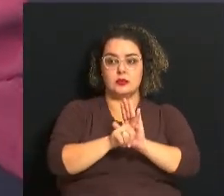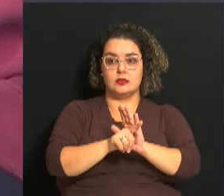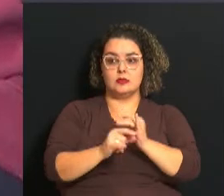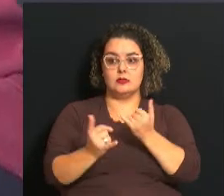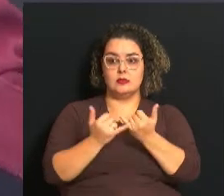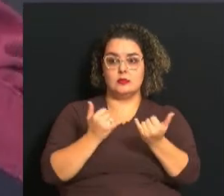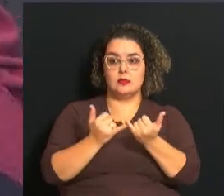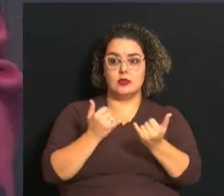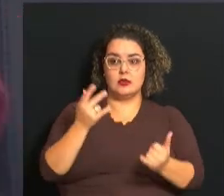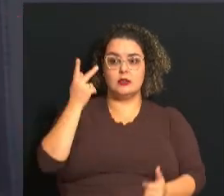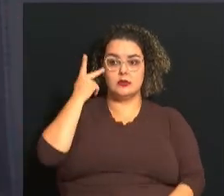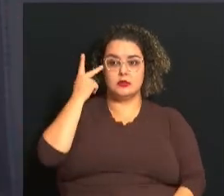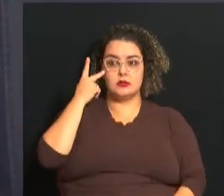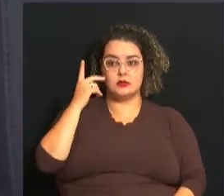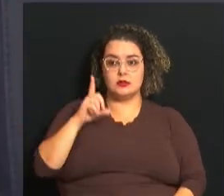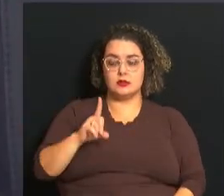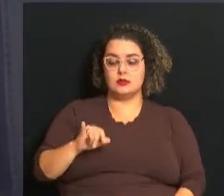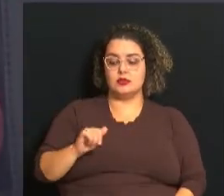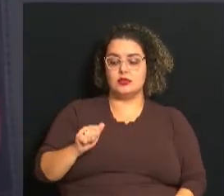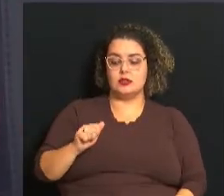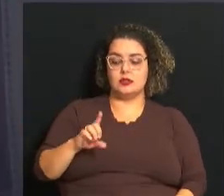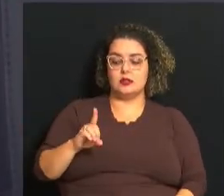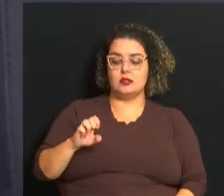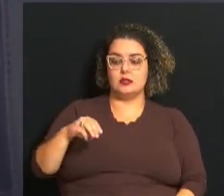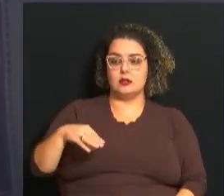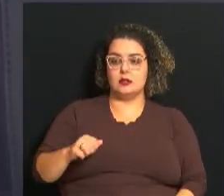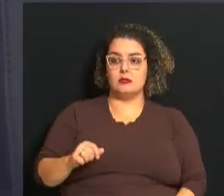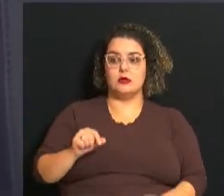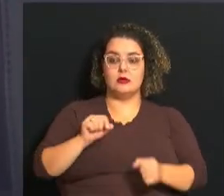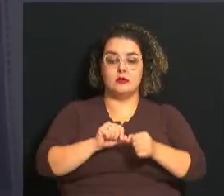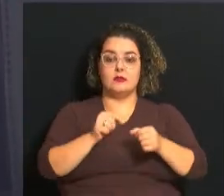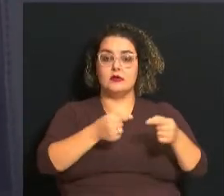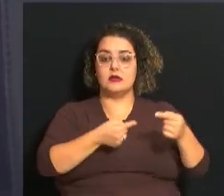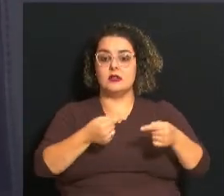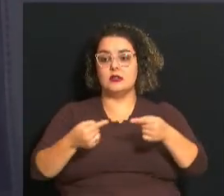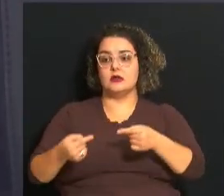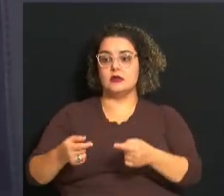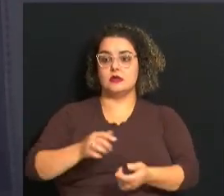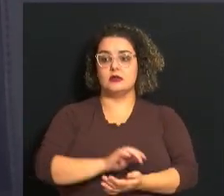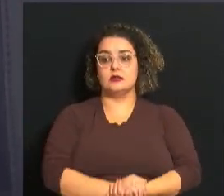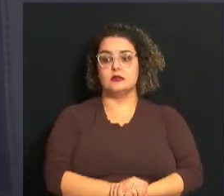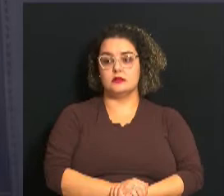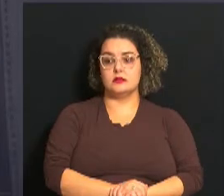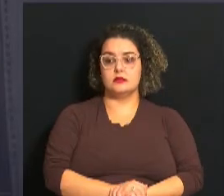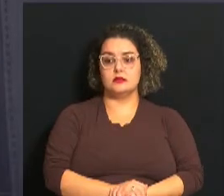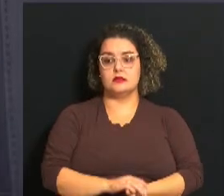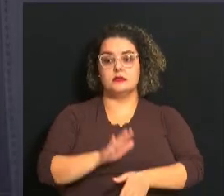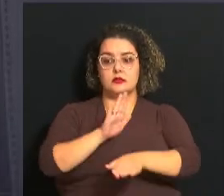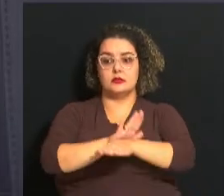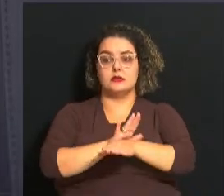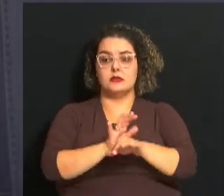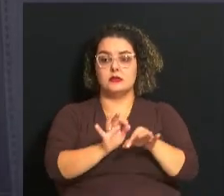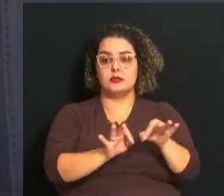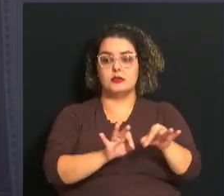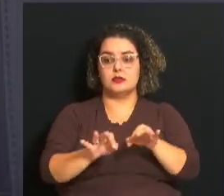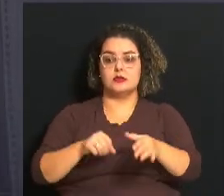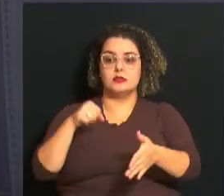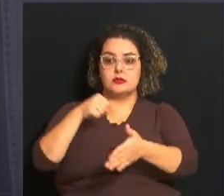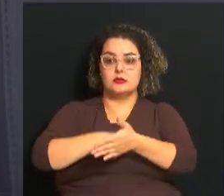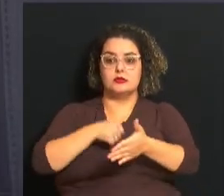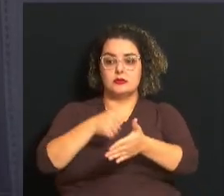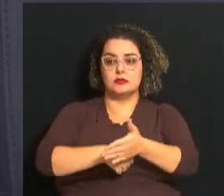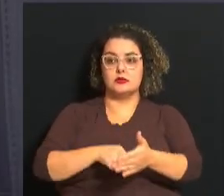Parecida de São Paulo e Diadema né hoje nós vamos fazer essa discussão e ajudar a organizar a luta lá